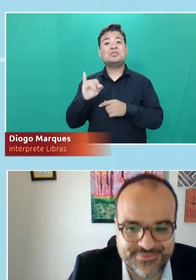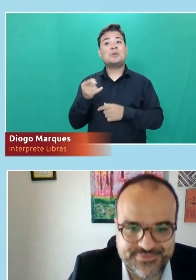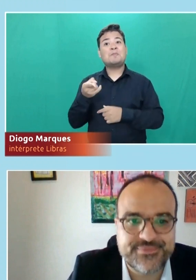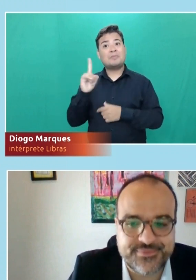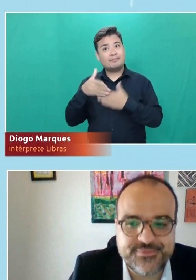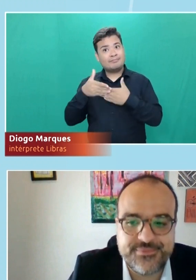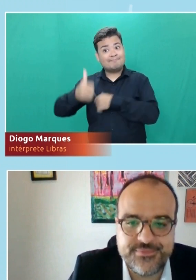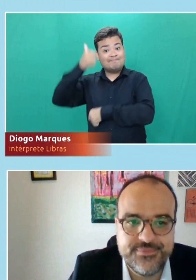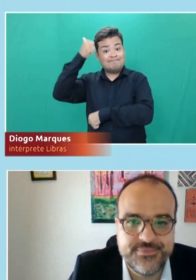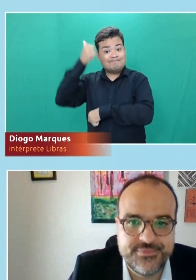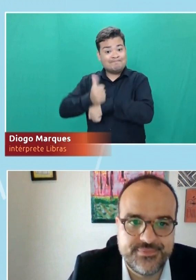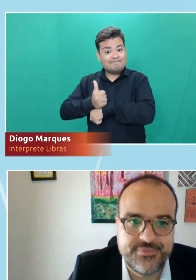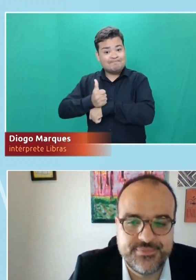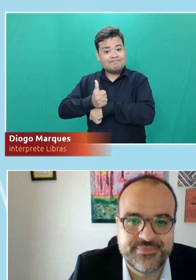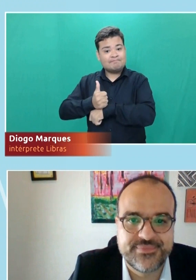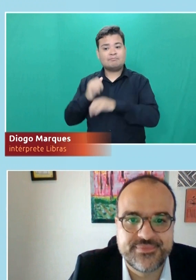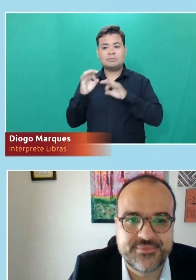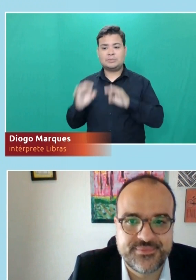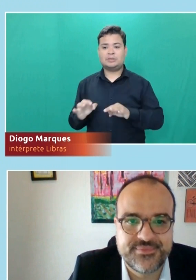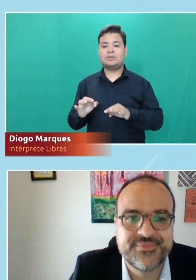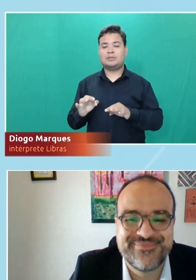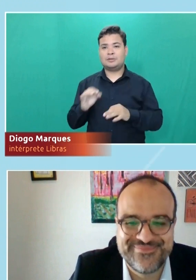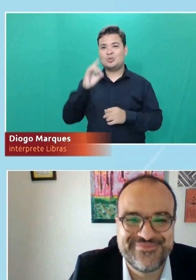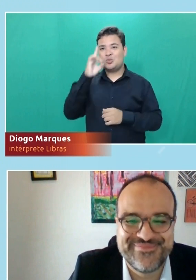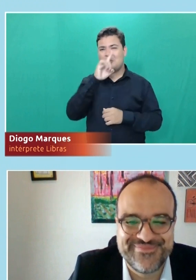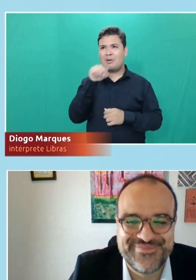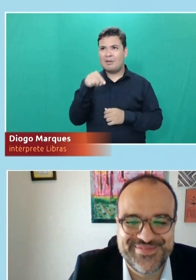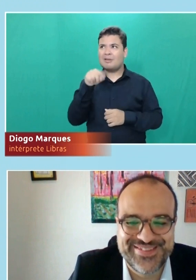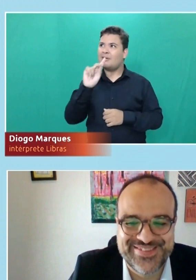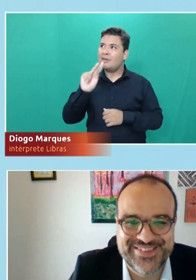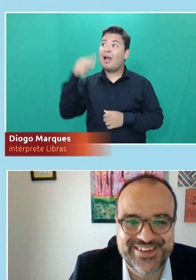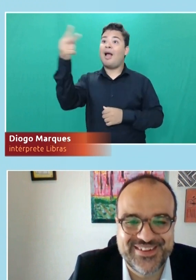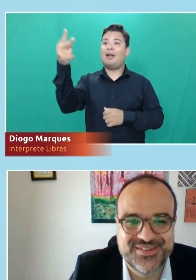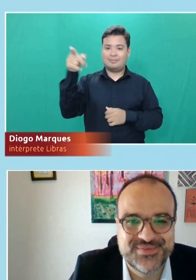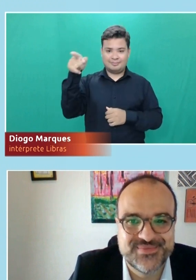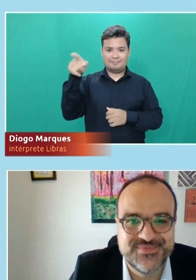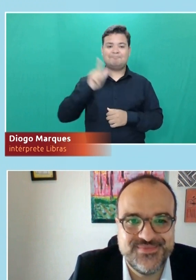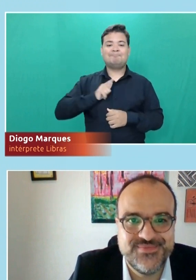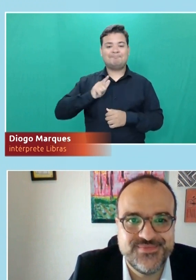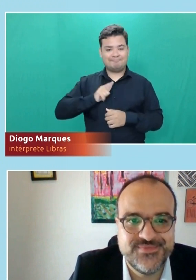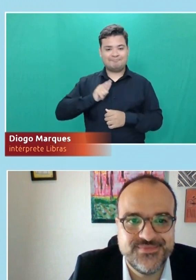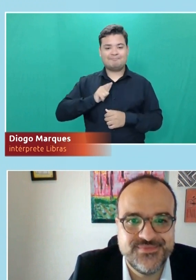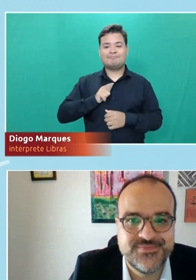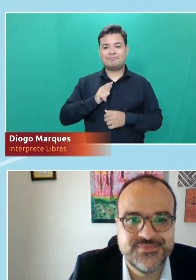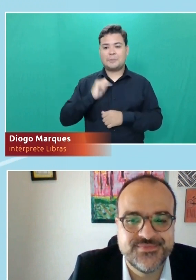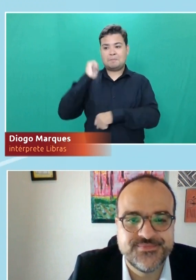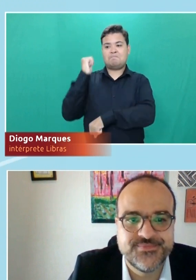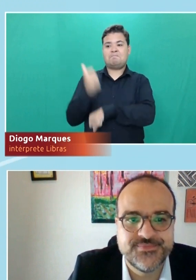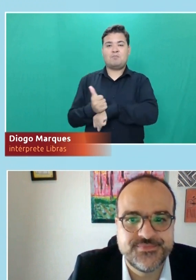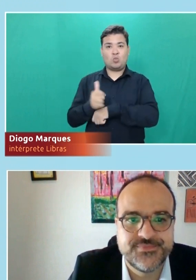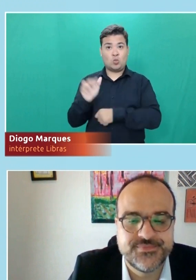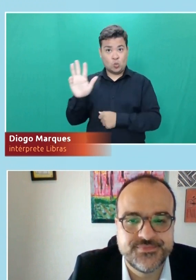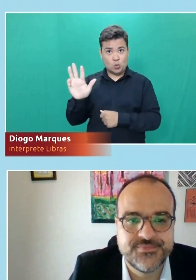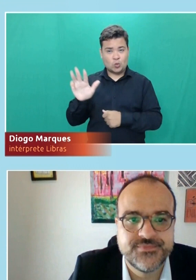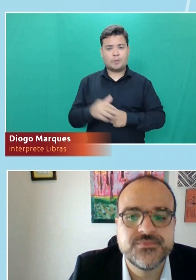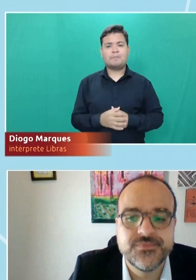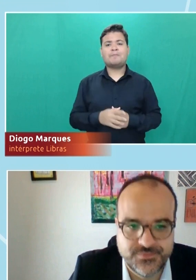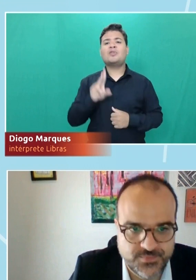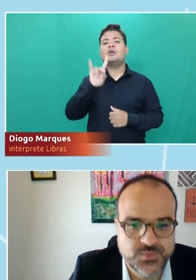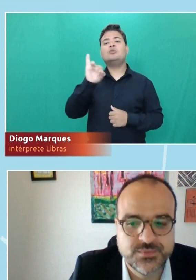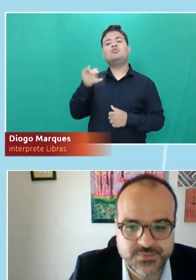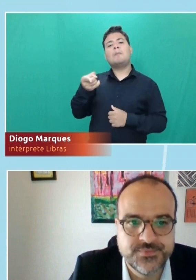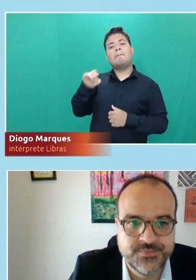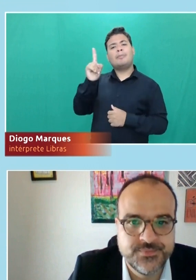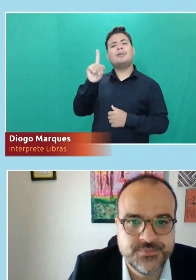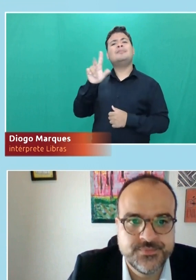né? No próximo, sem ser nesse domingo, no outro. Já estou antecipando aqui. O que a gente pode pensar sobre esse dia 1º? Há